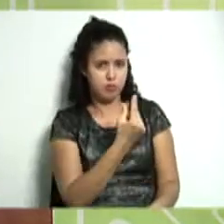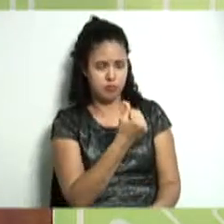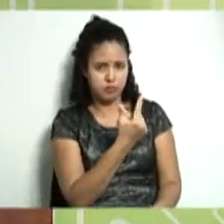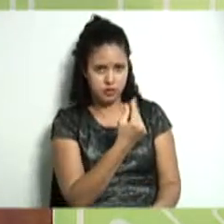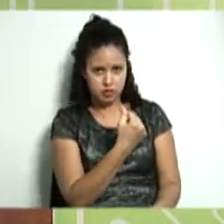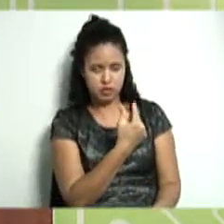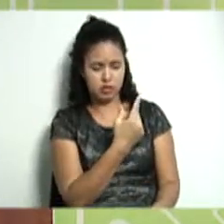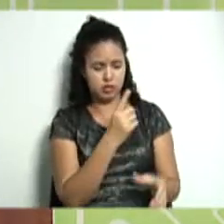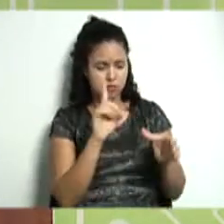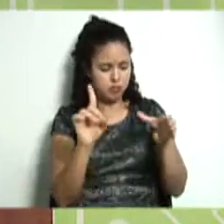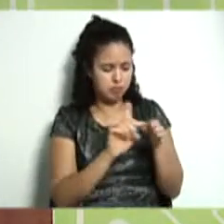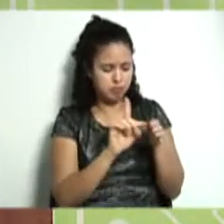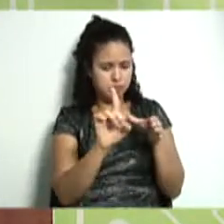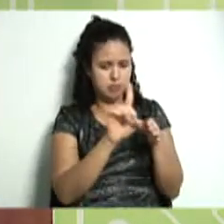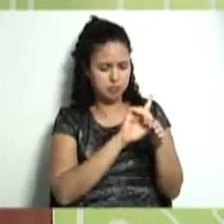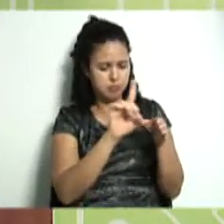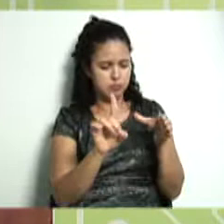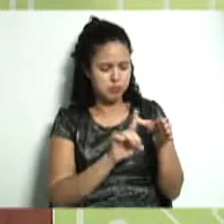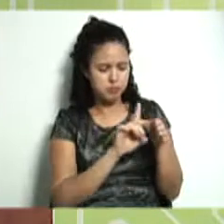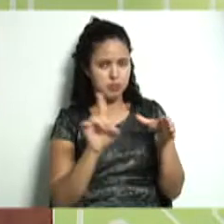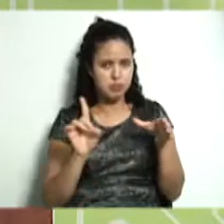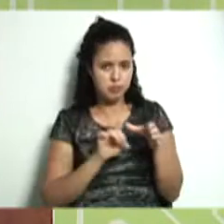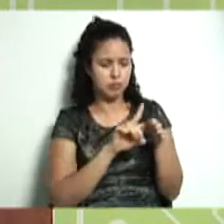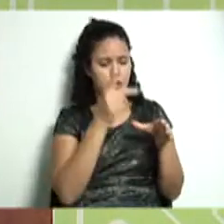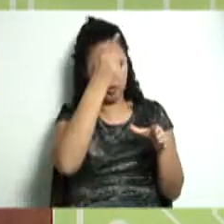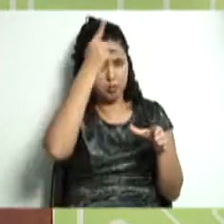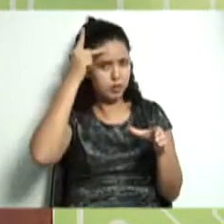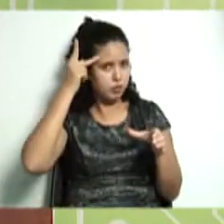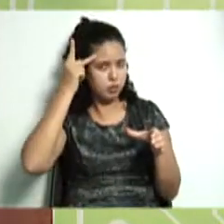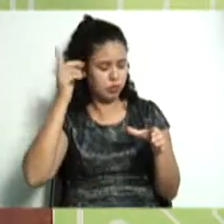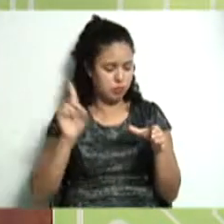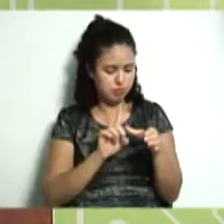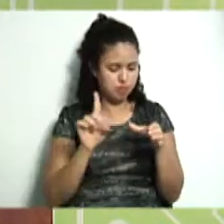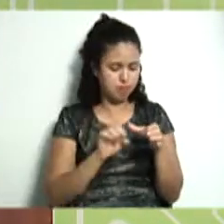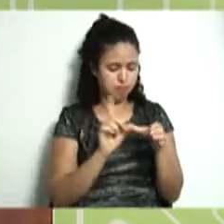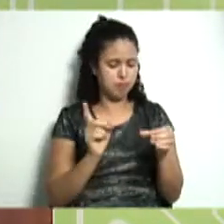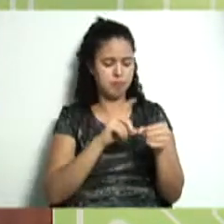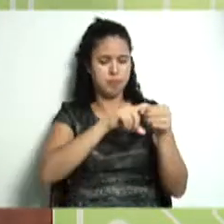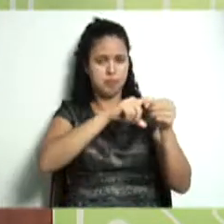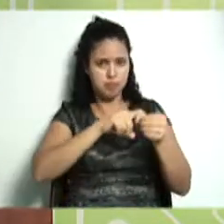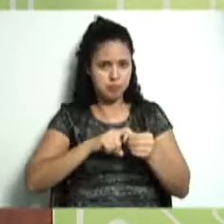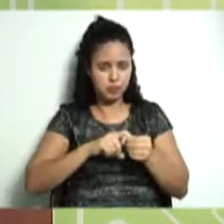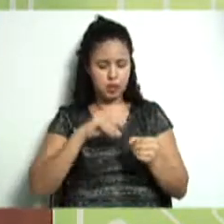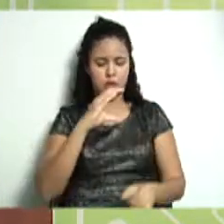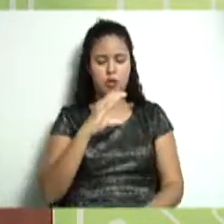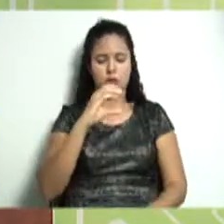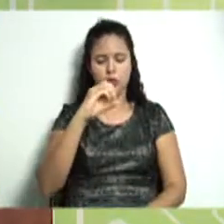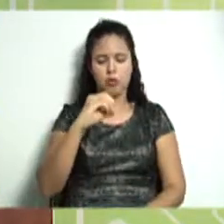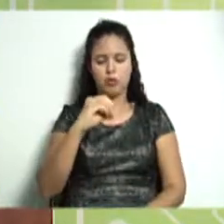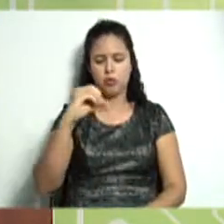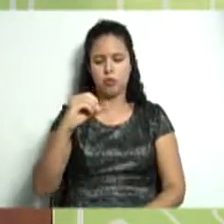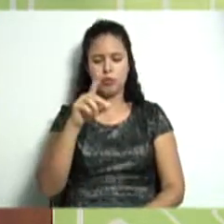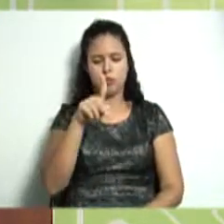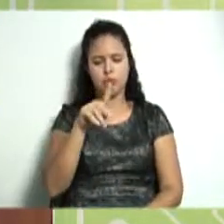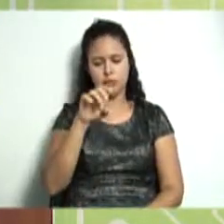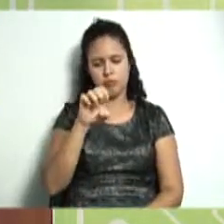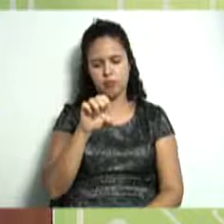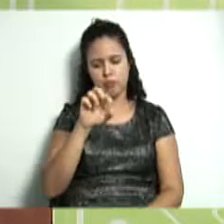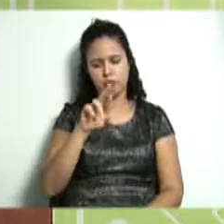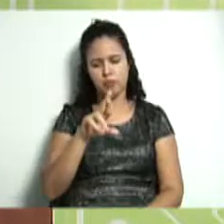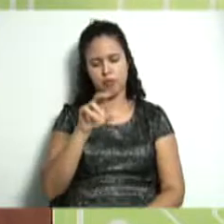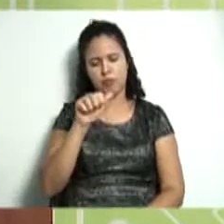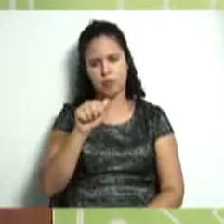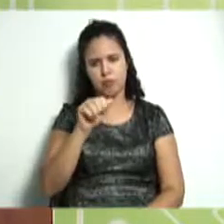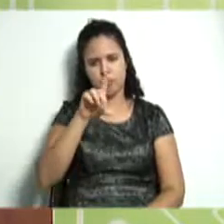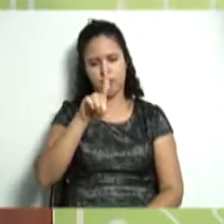seja, através do juntado de pessoas, né, que aí são os cooperados, a cooperativa, é que eles